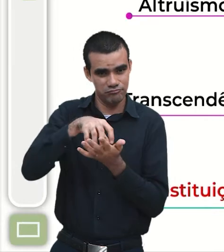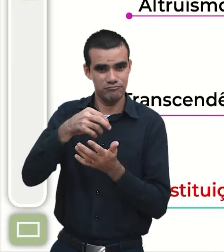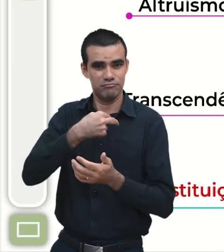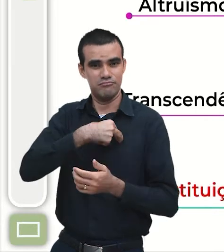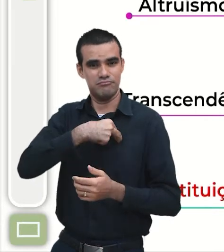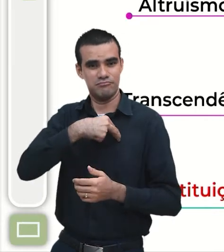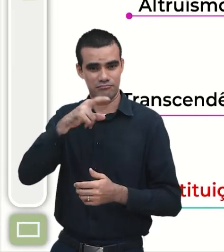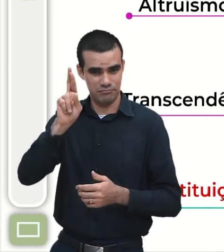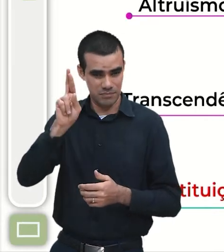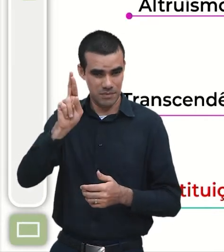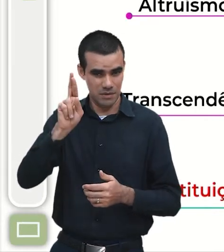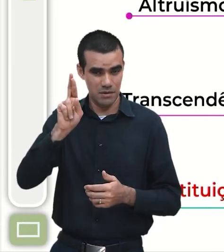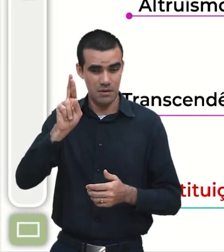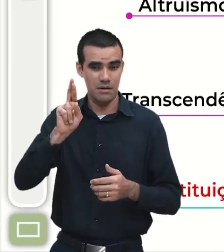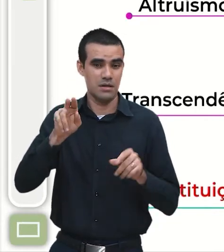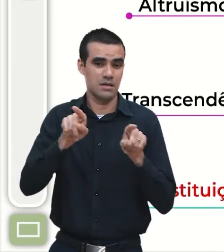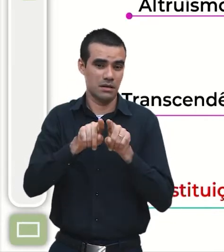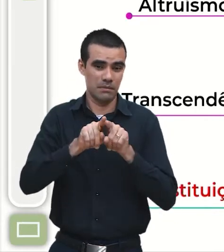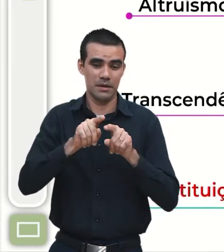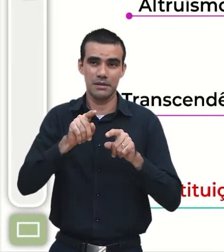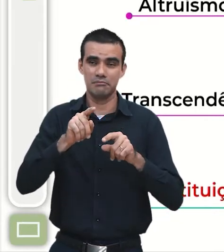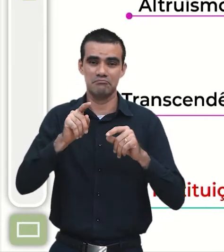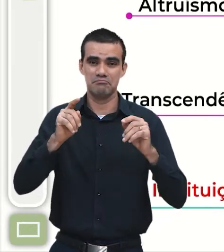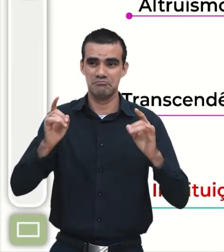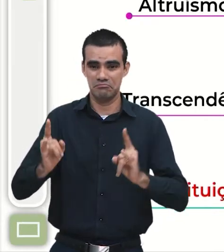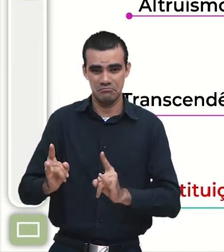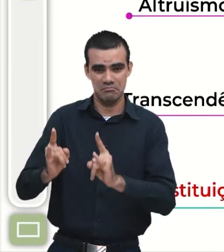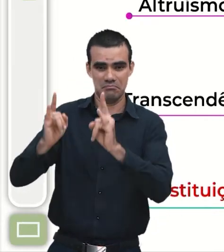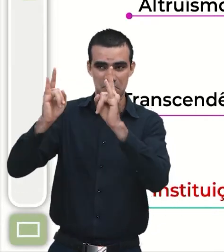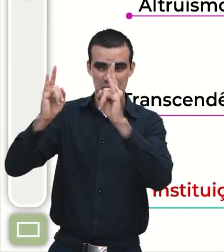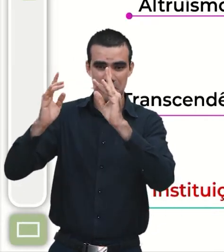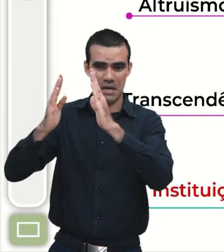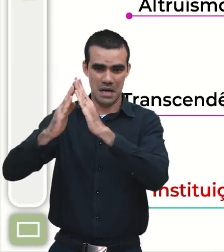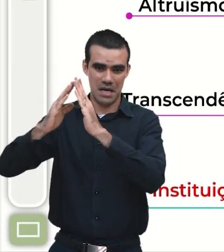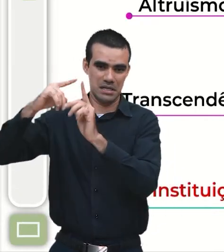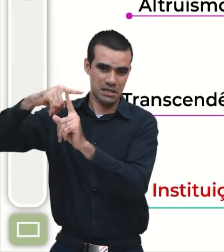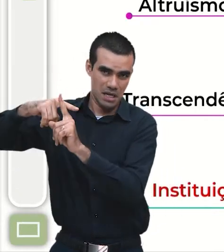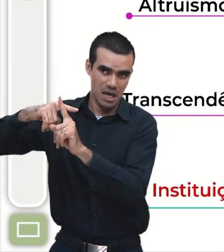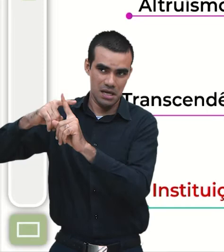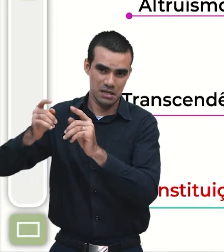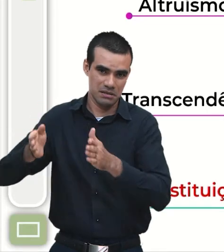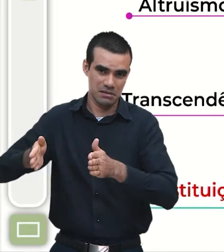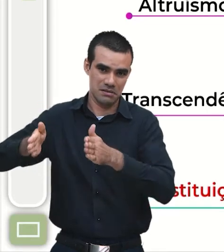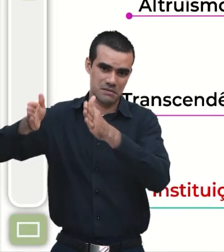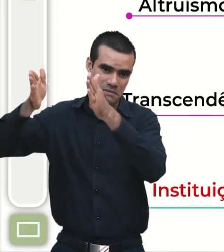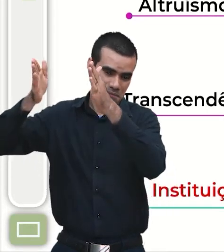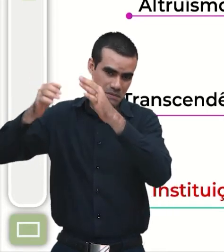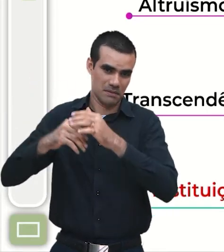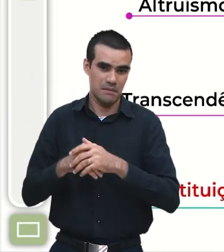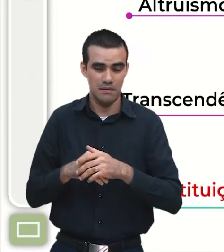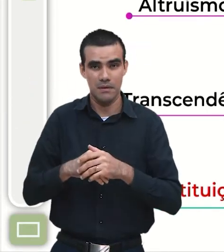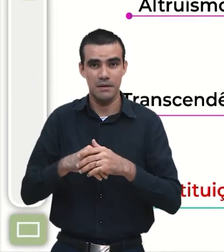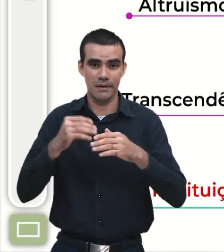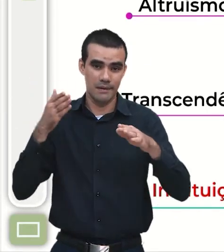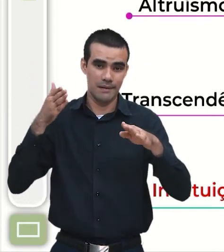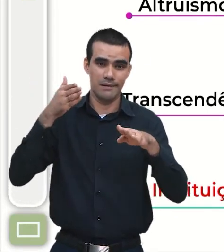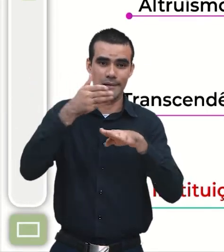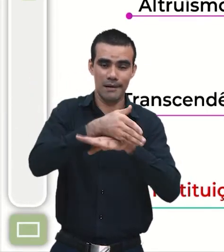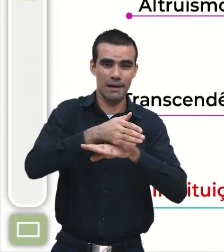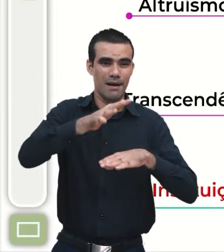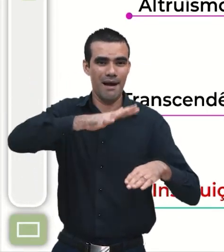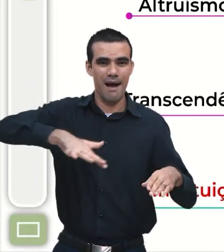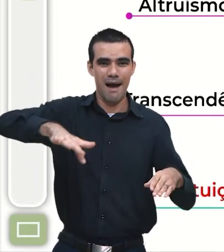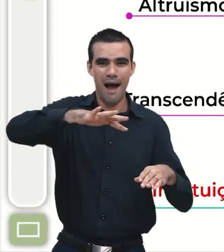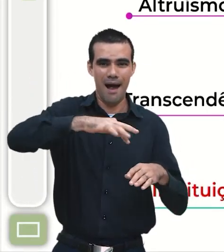instituição religiosa, tem a ver com templos, frequentar um templo, frequentar